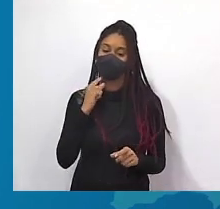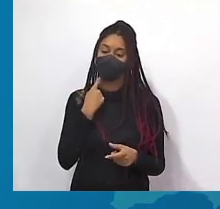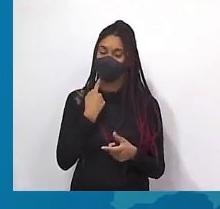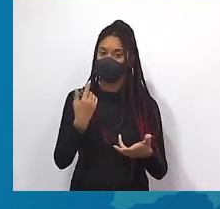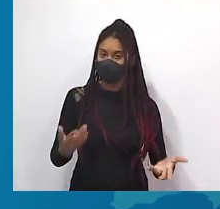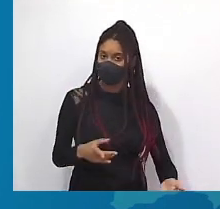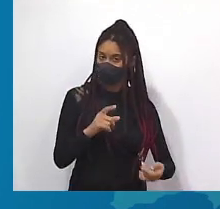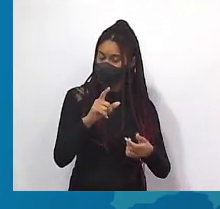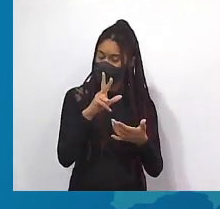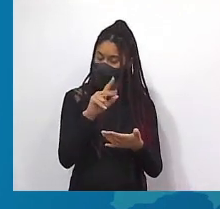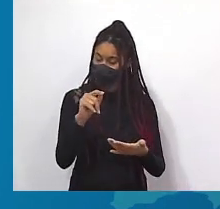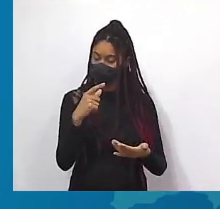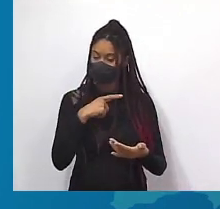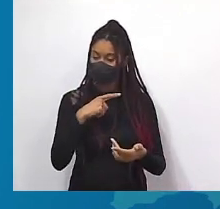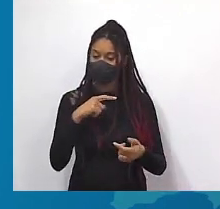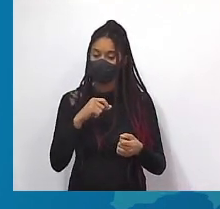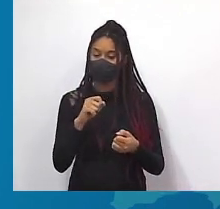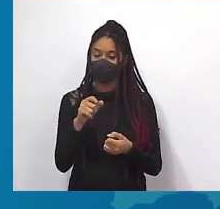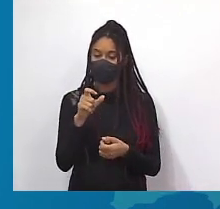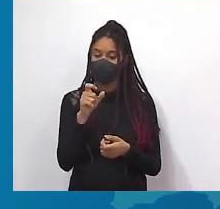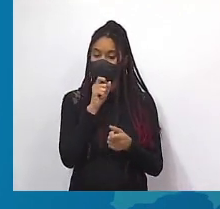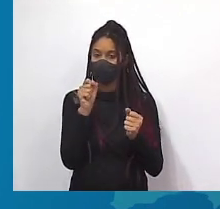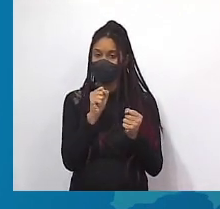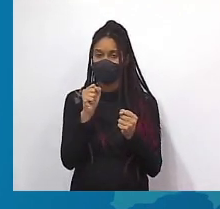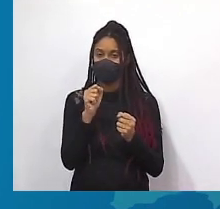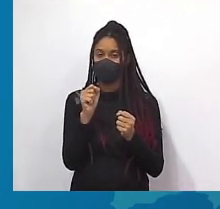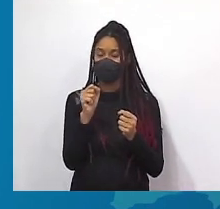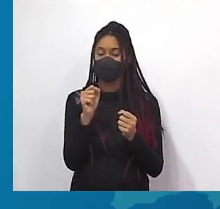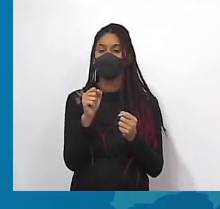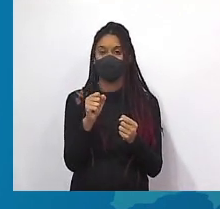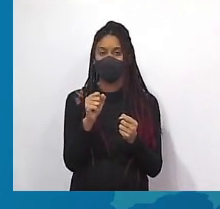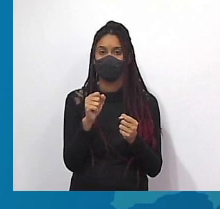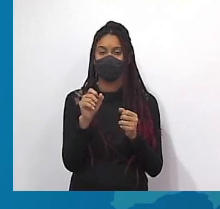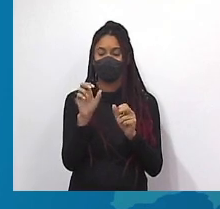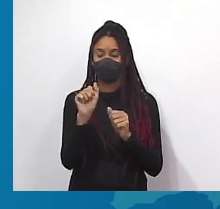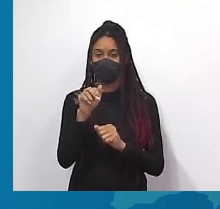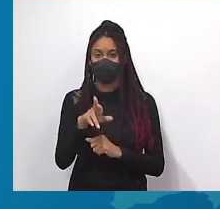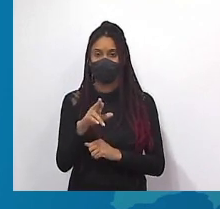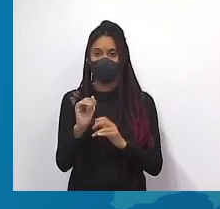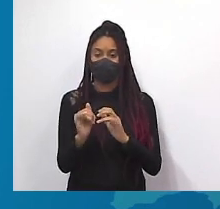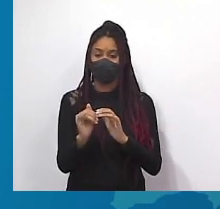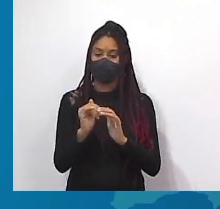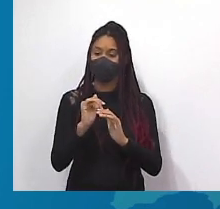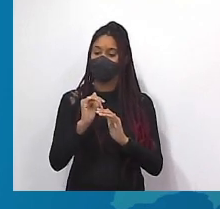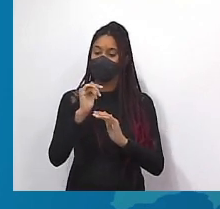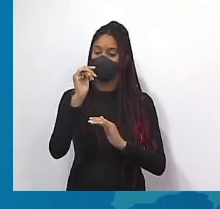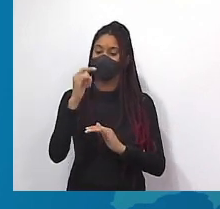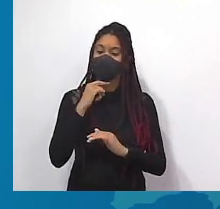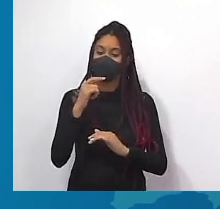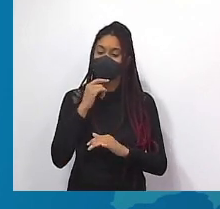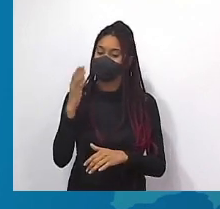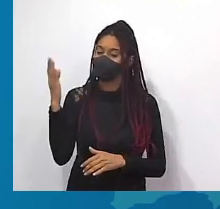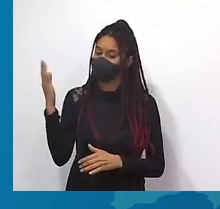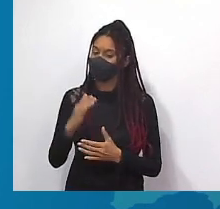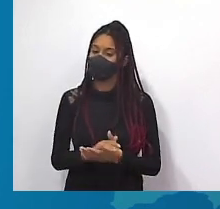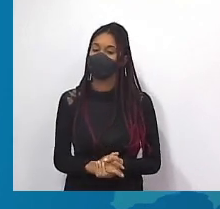ar frio. Ele não consegue subir, porque ele já está pesado, fica embaixo. E ali eu vou ter a concentração de poluentes, né?